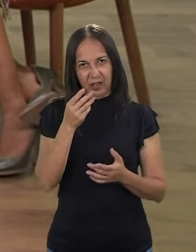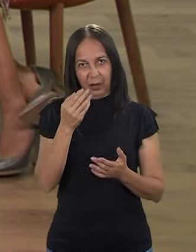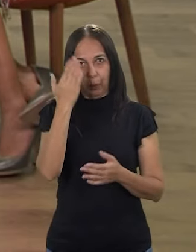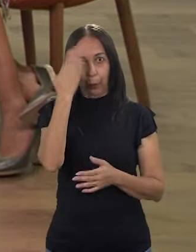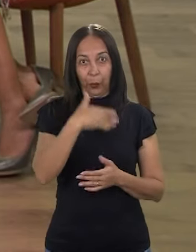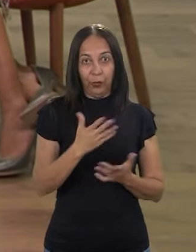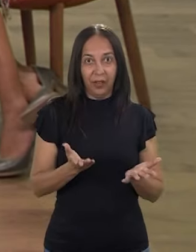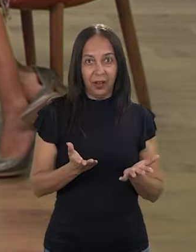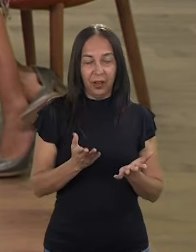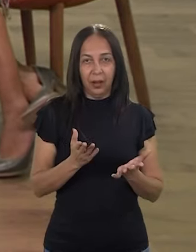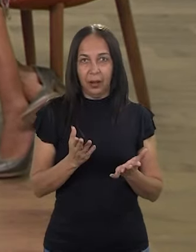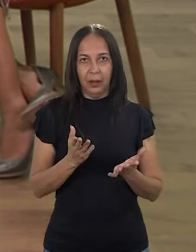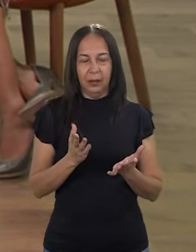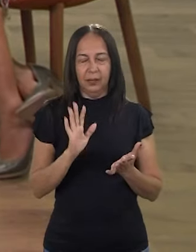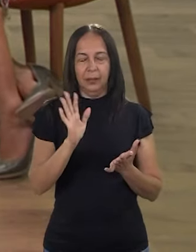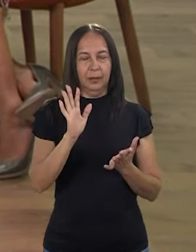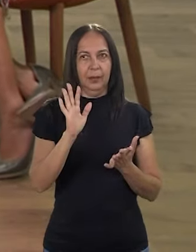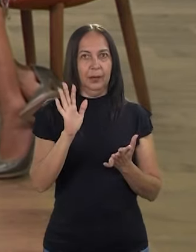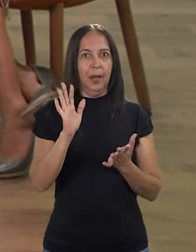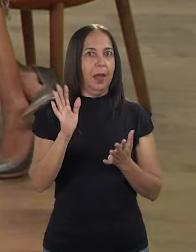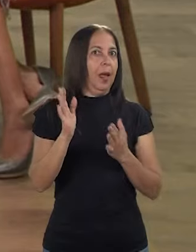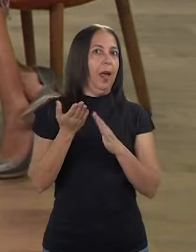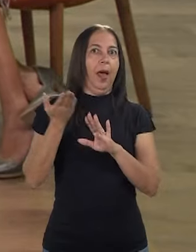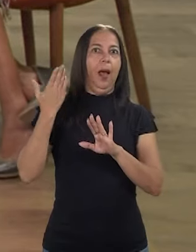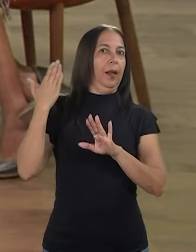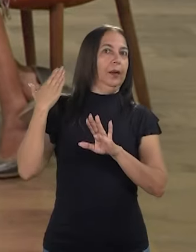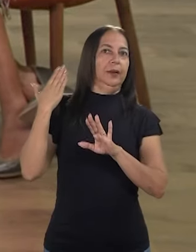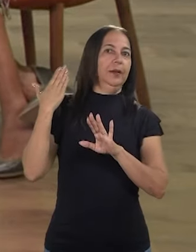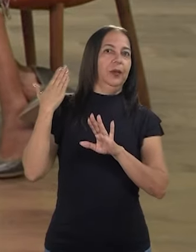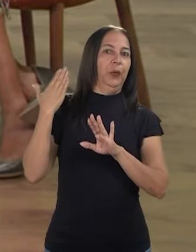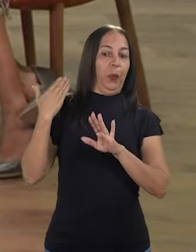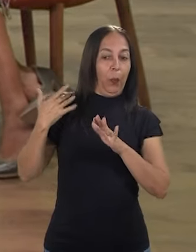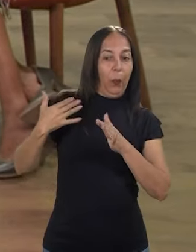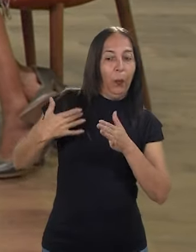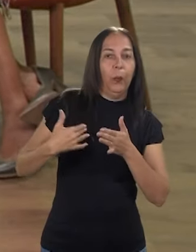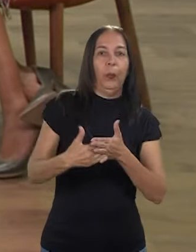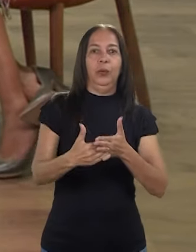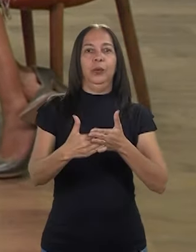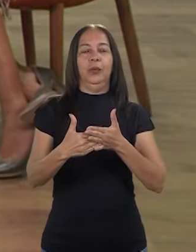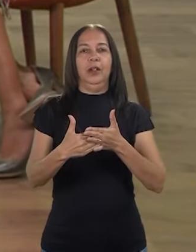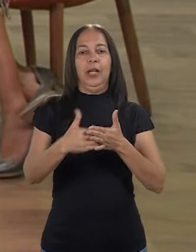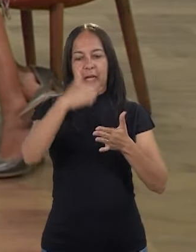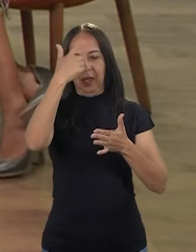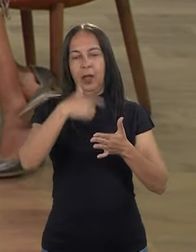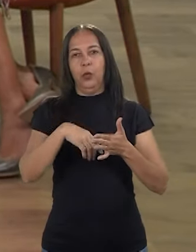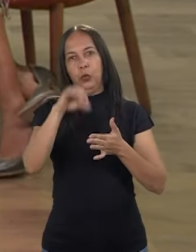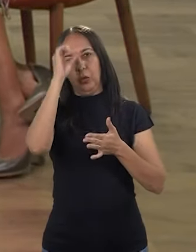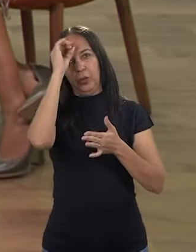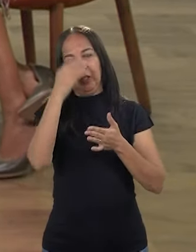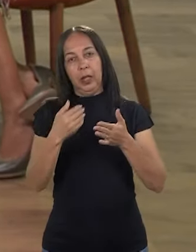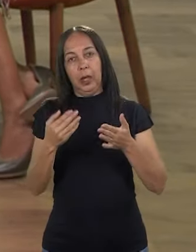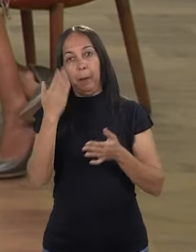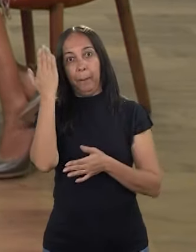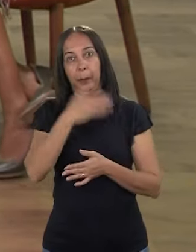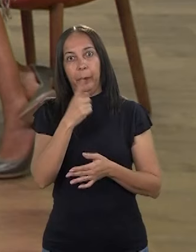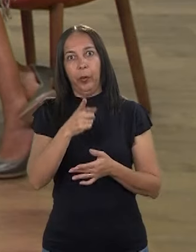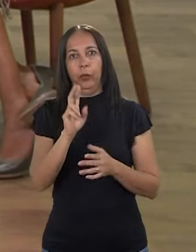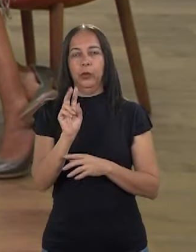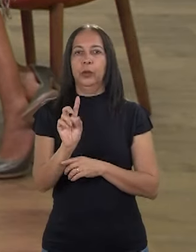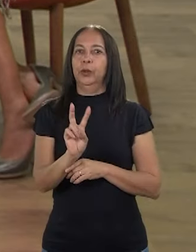isso continua sendo não antigamente não nem diga isso antigamente até hoje né a gente se presume inocente até que se prove o